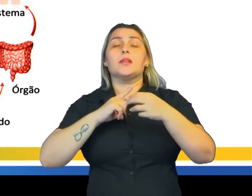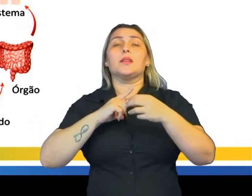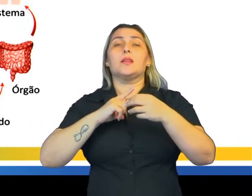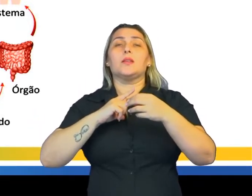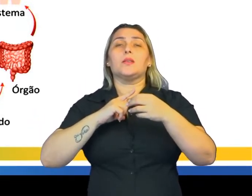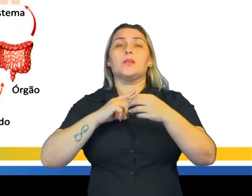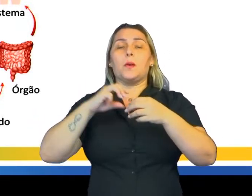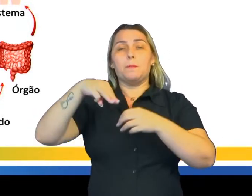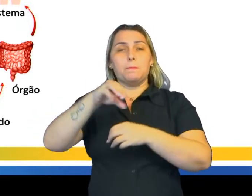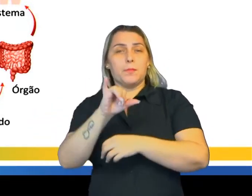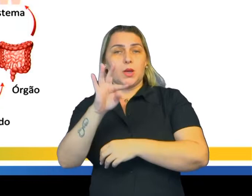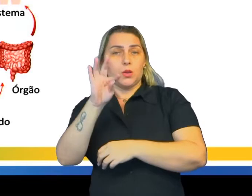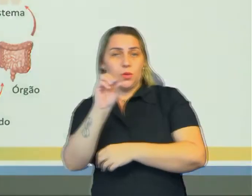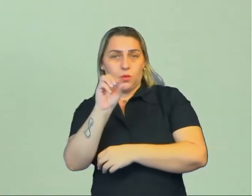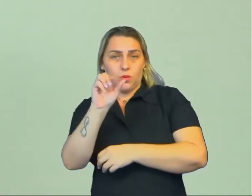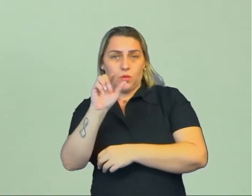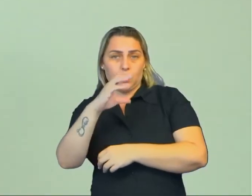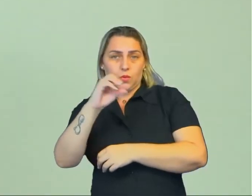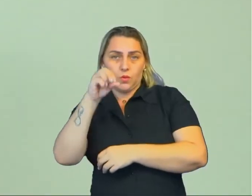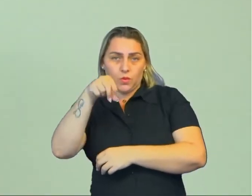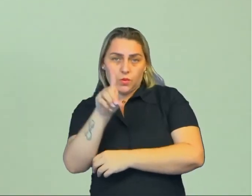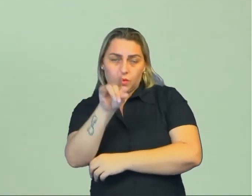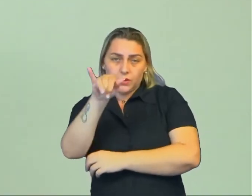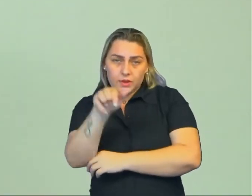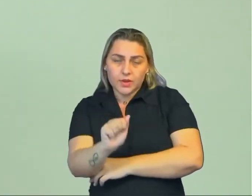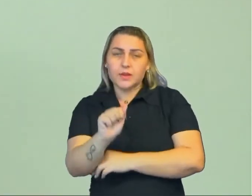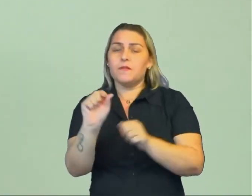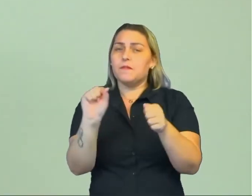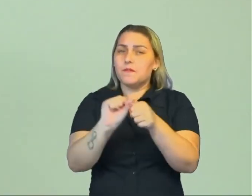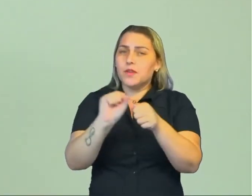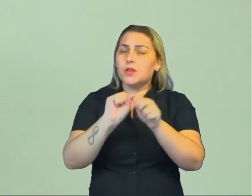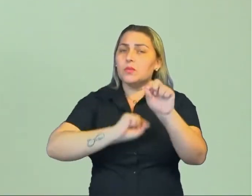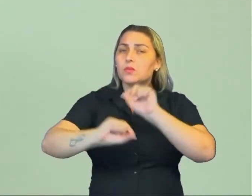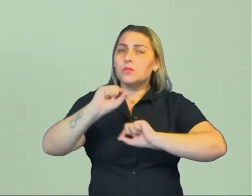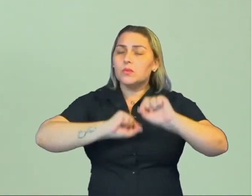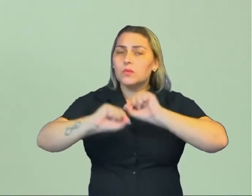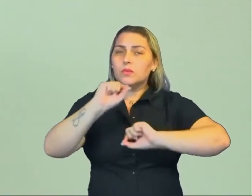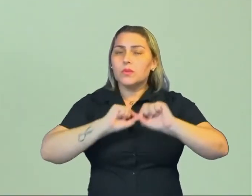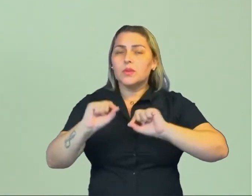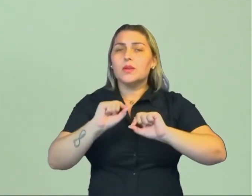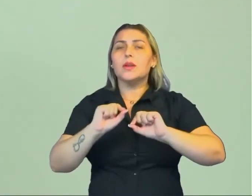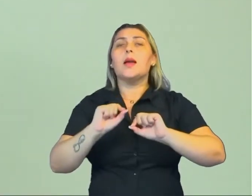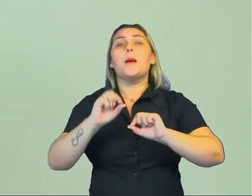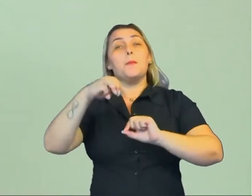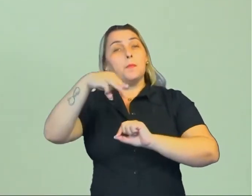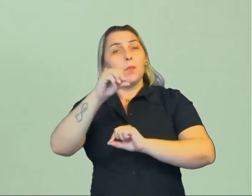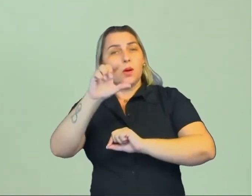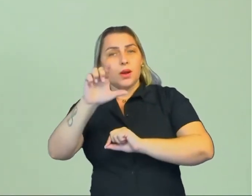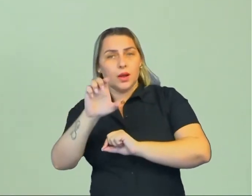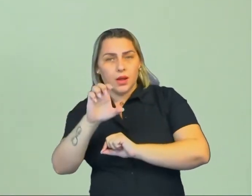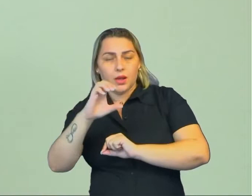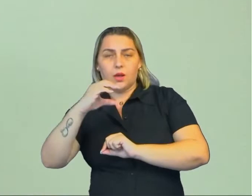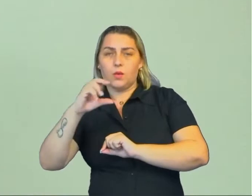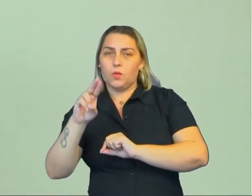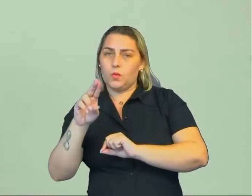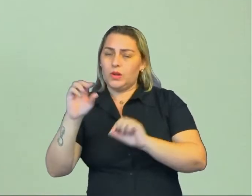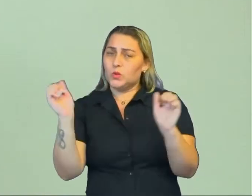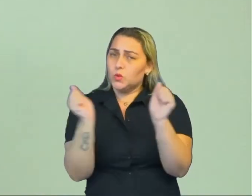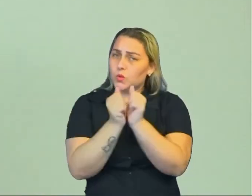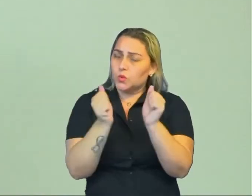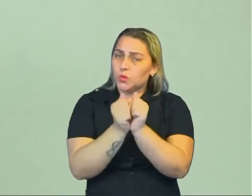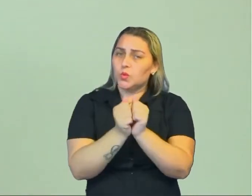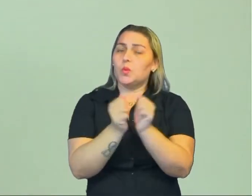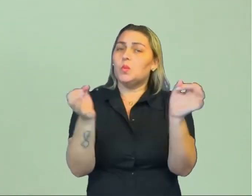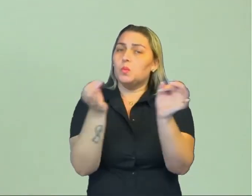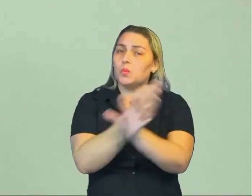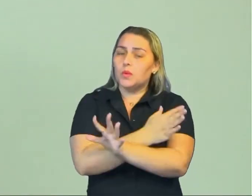tenho o centríolo. Então essas organelas são formadas pelas moléculas. Juntou essas organelas,